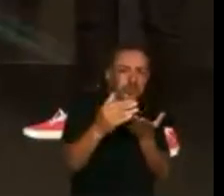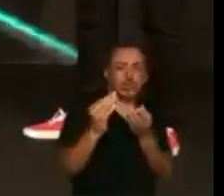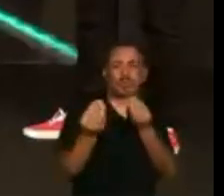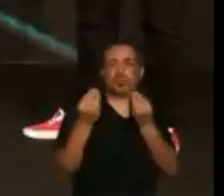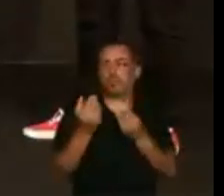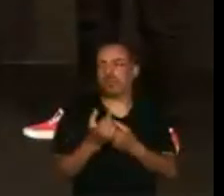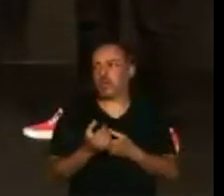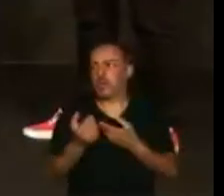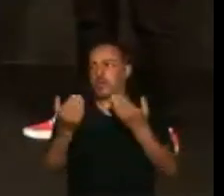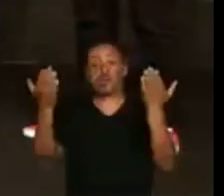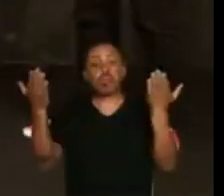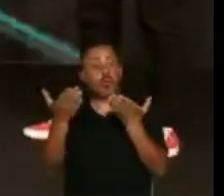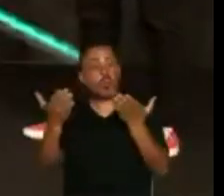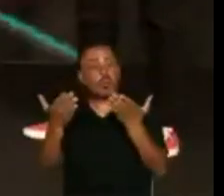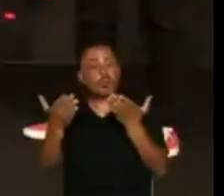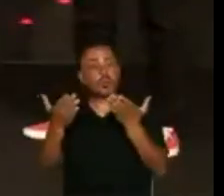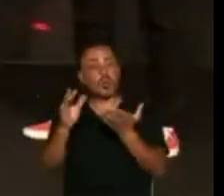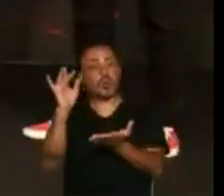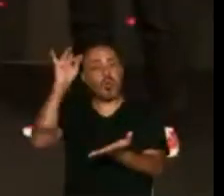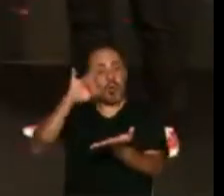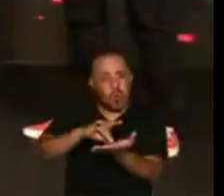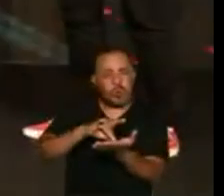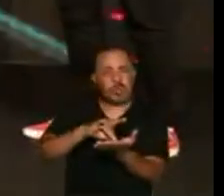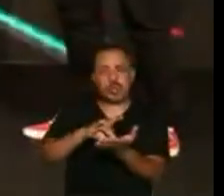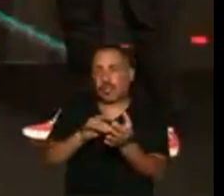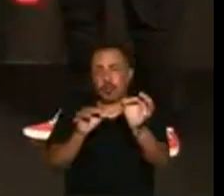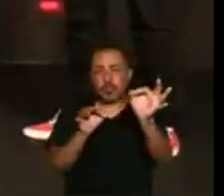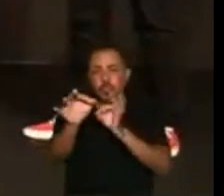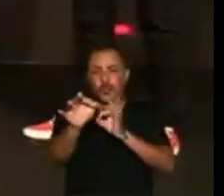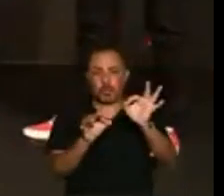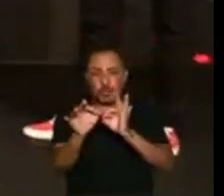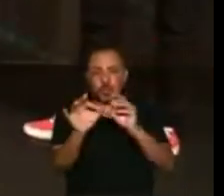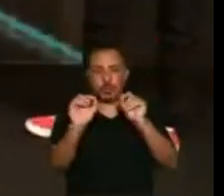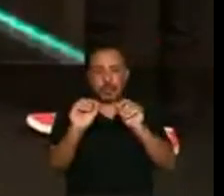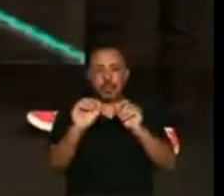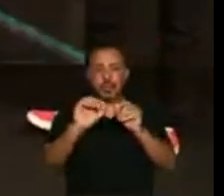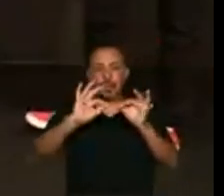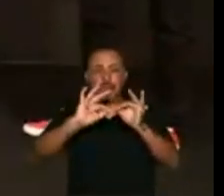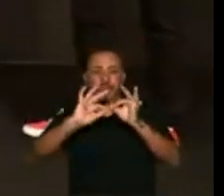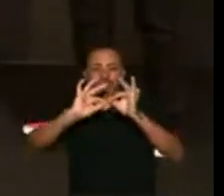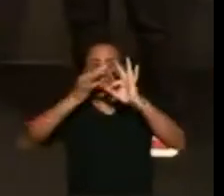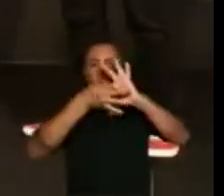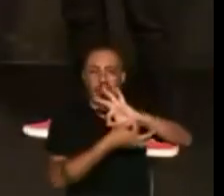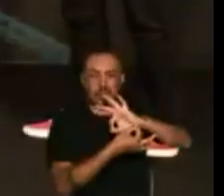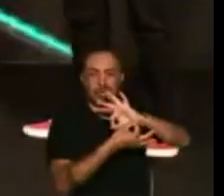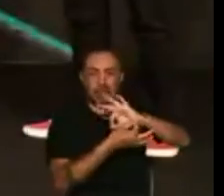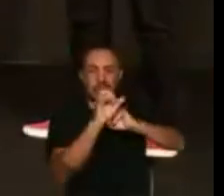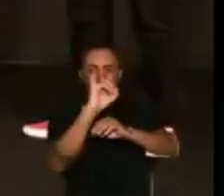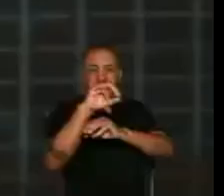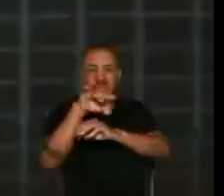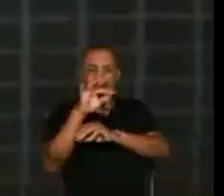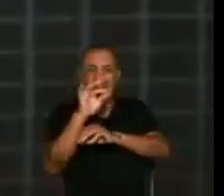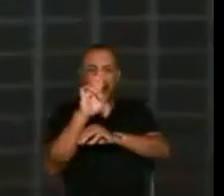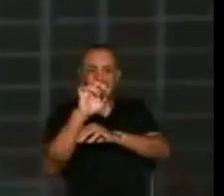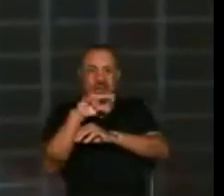é o lançamento oficial. Hoje é o lançamento oficial, maravilhoso. Estou falando do projeto Internacionaliza, que é um projeto que